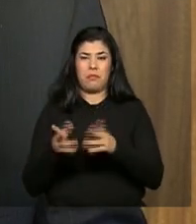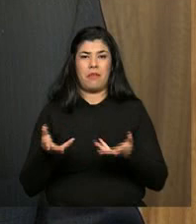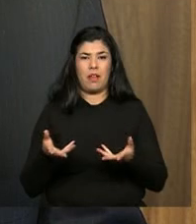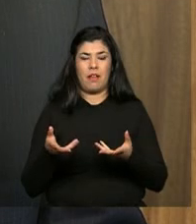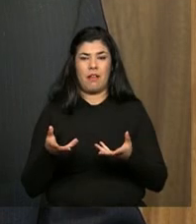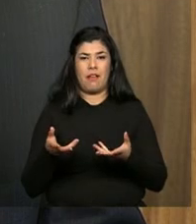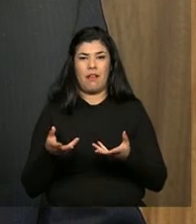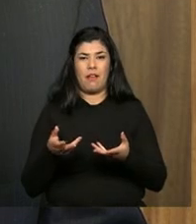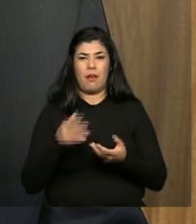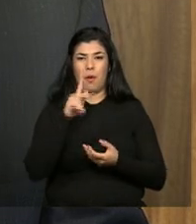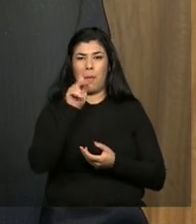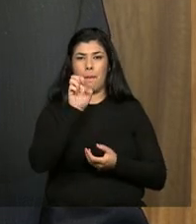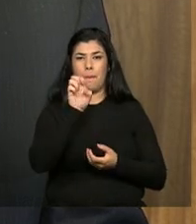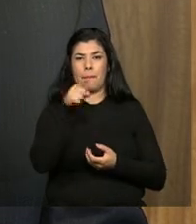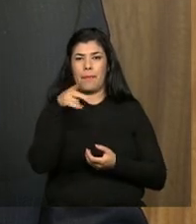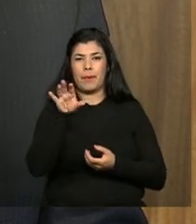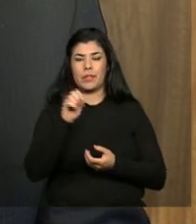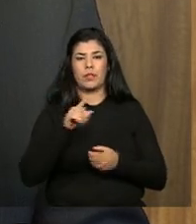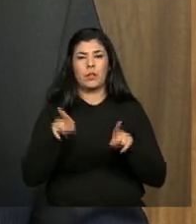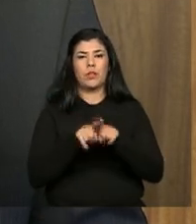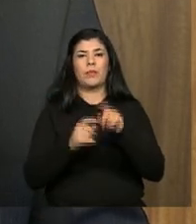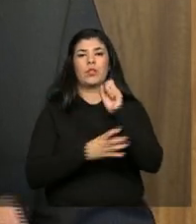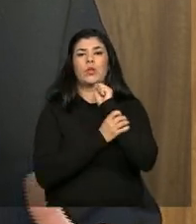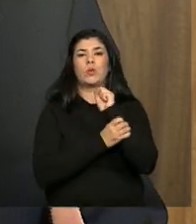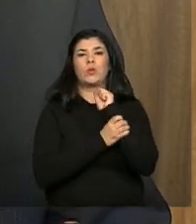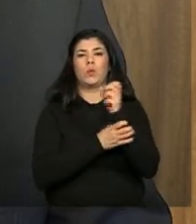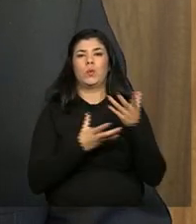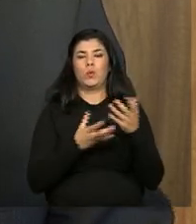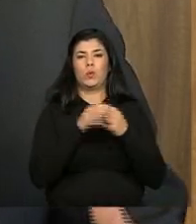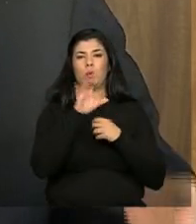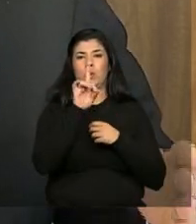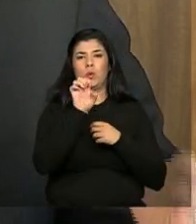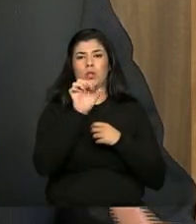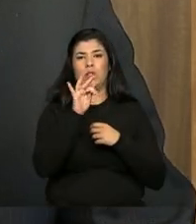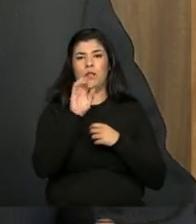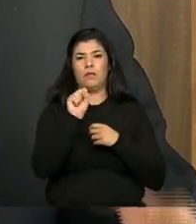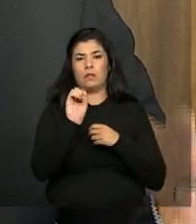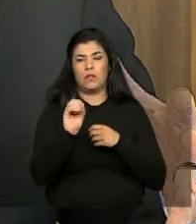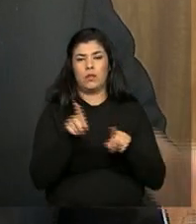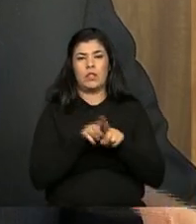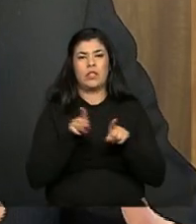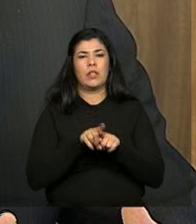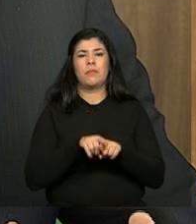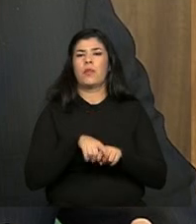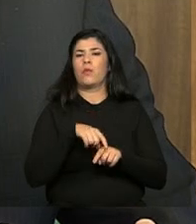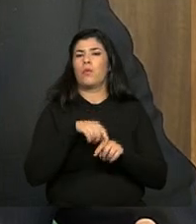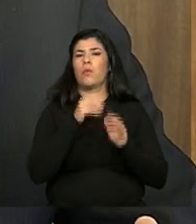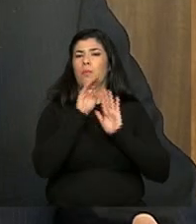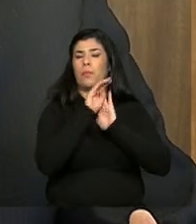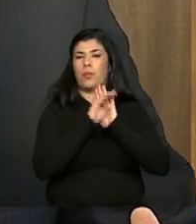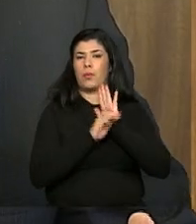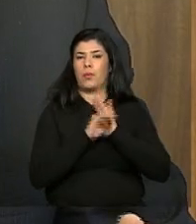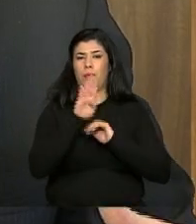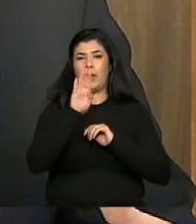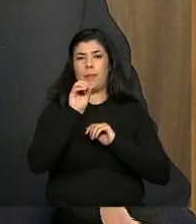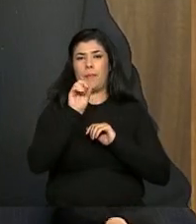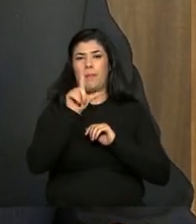só problema Que Nós criamos e agora assim como o bolsa-família tem que perdes muito